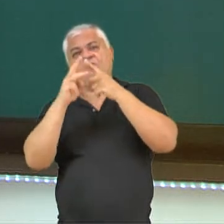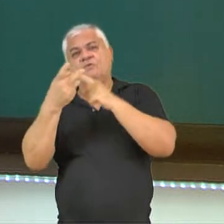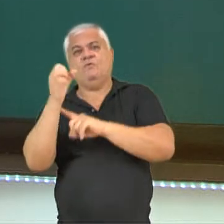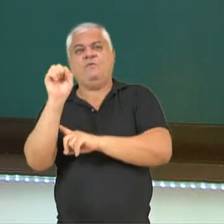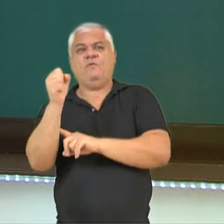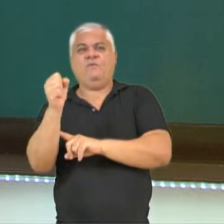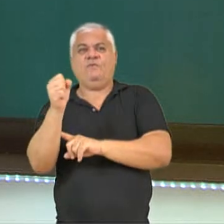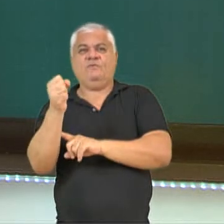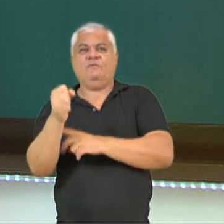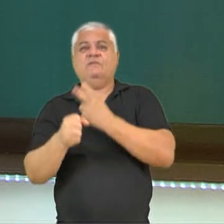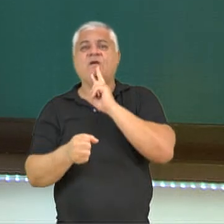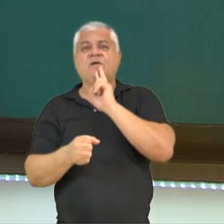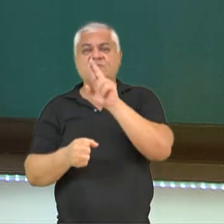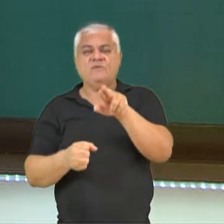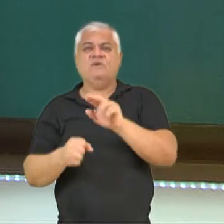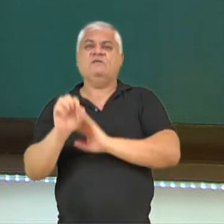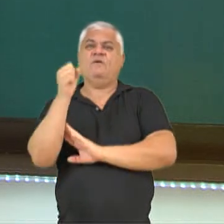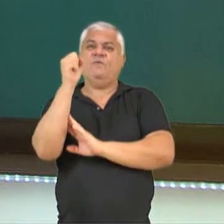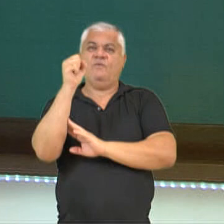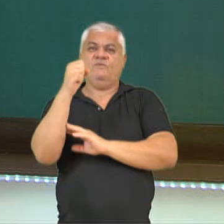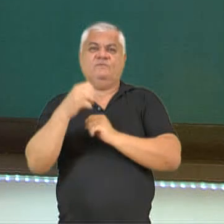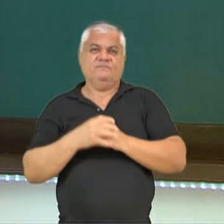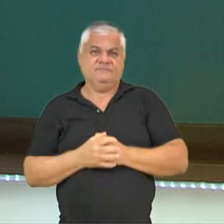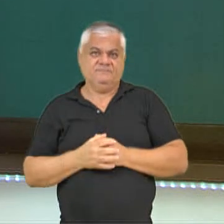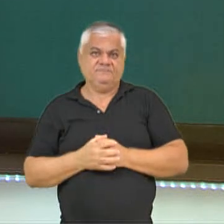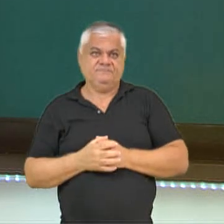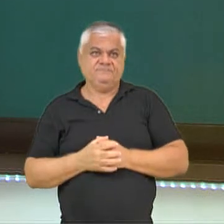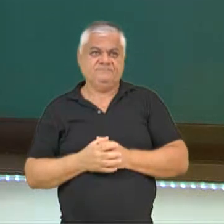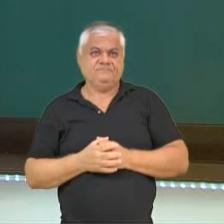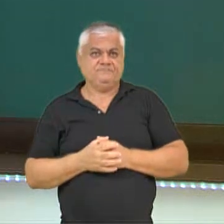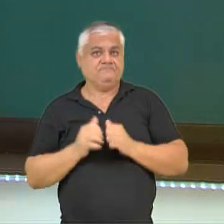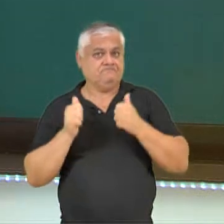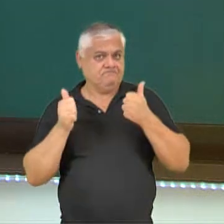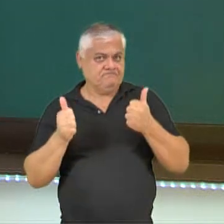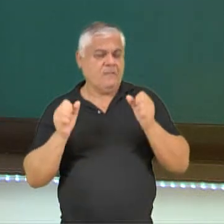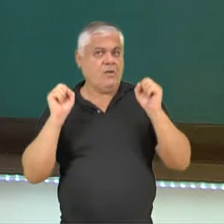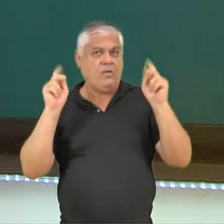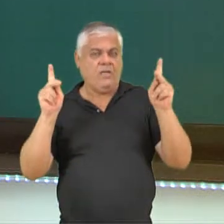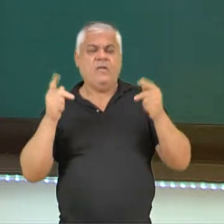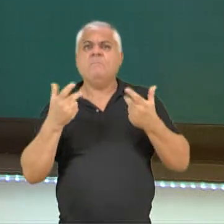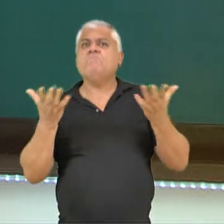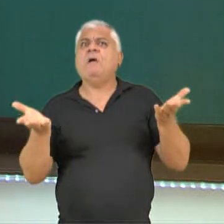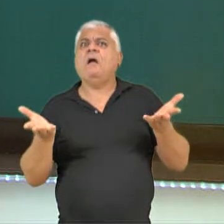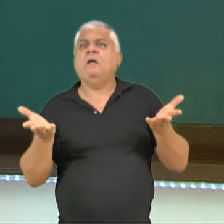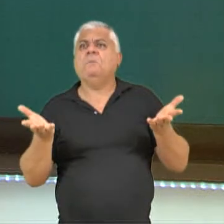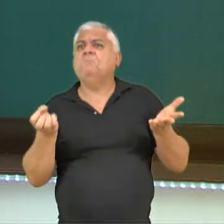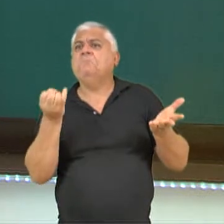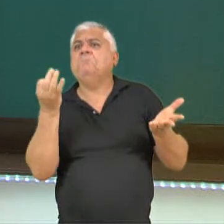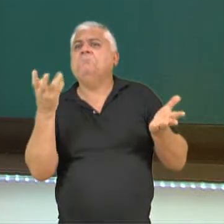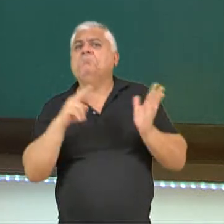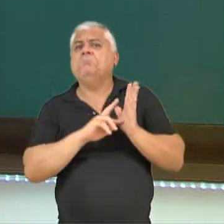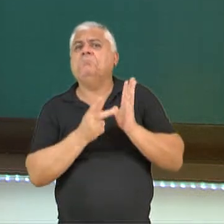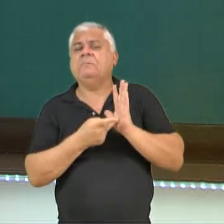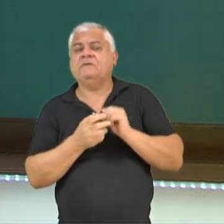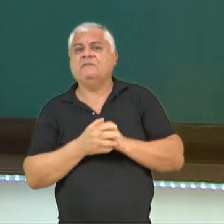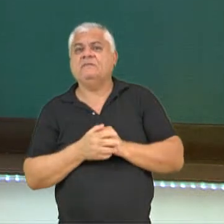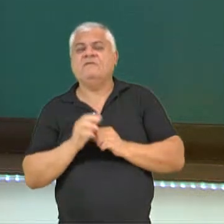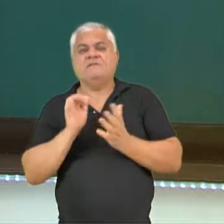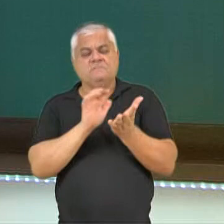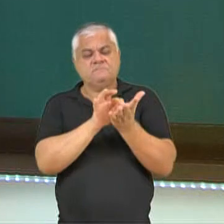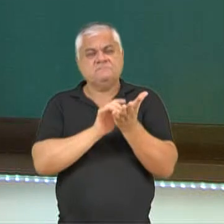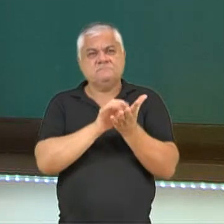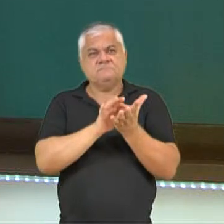8. Então, a resposta ficou 2 raiz quinta de 8. Beleza, melhorou um pouco, mas quanto que isso significa? Aí você vai lá na